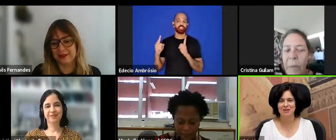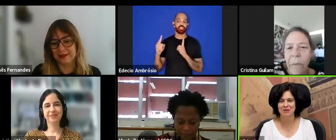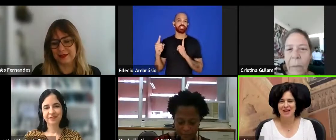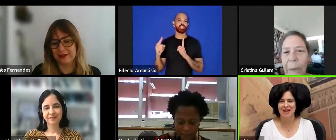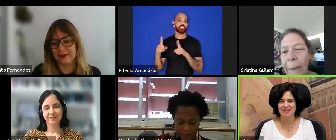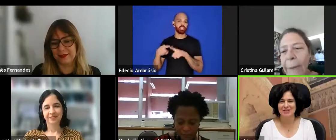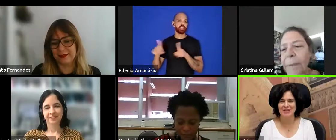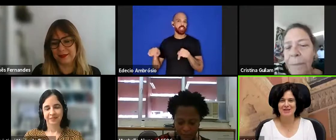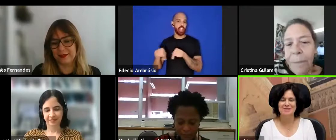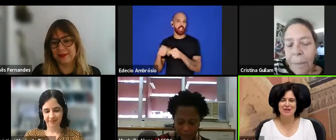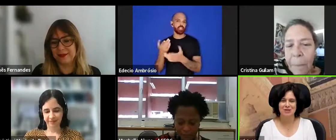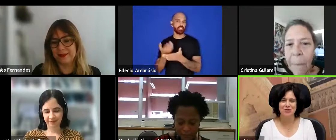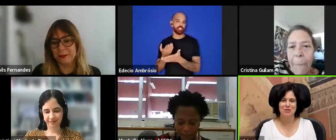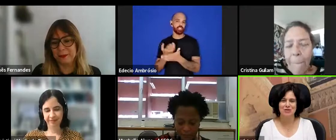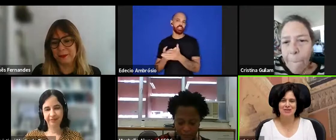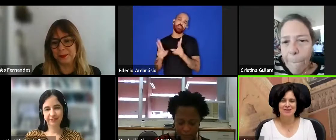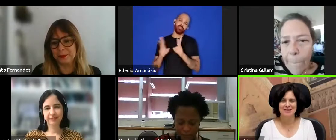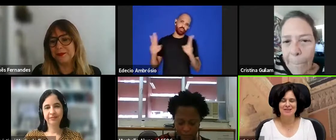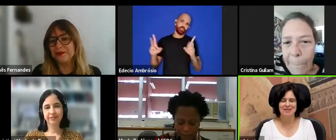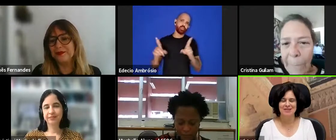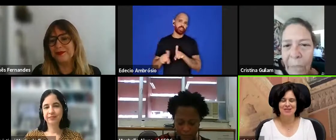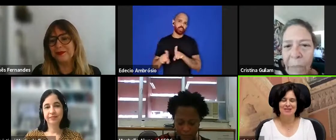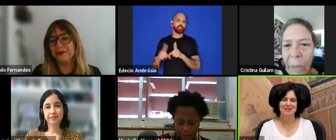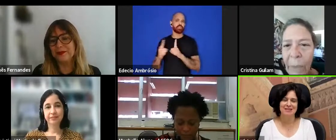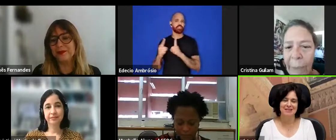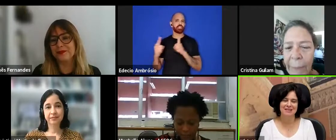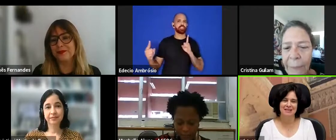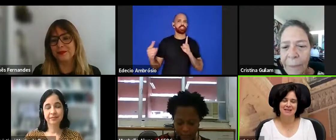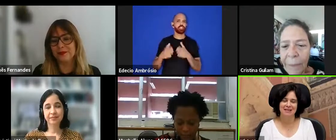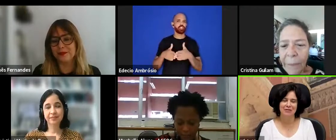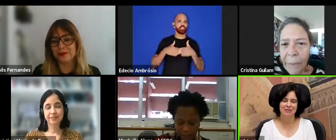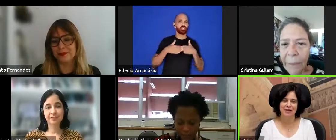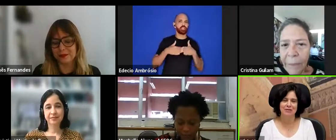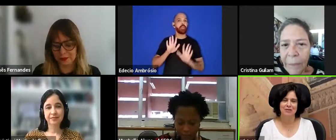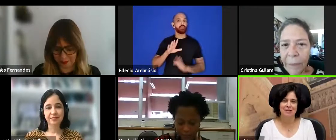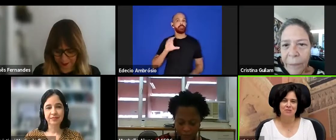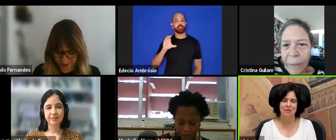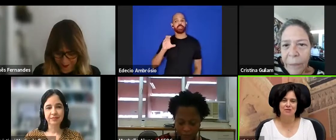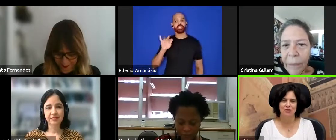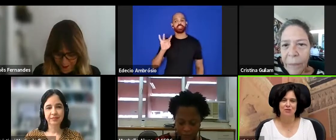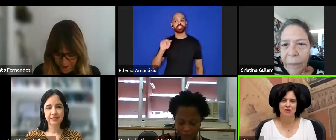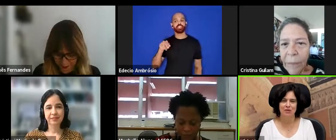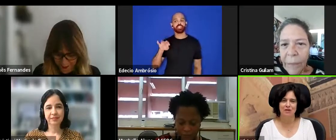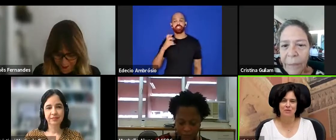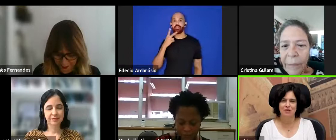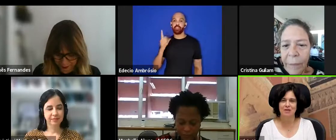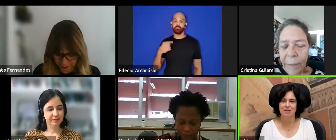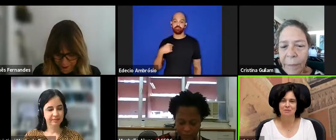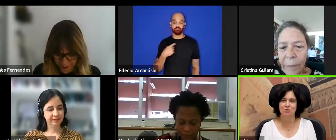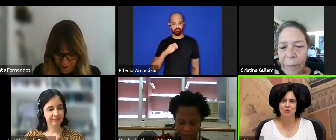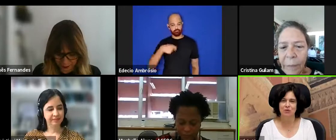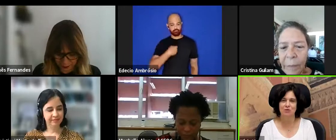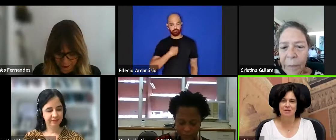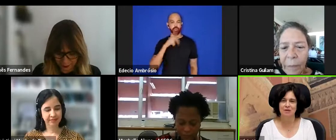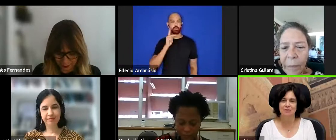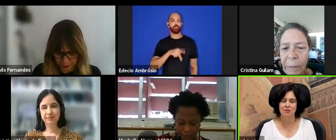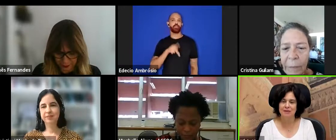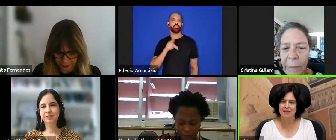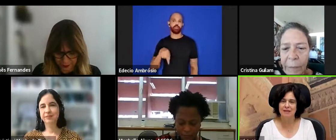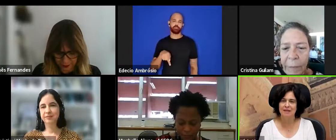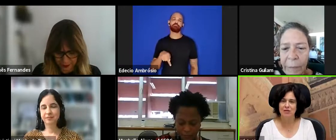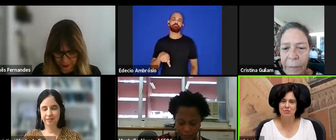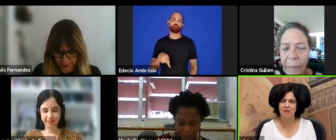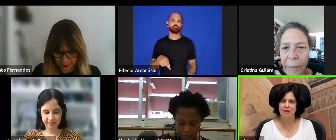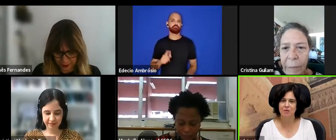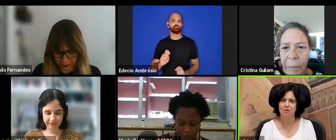mesmo as virtuais, mas, como disse Cristiane, o fato de ser professora é algo que